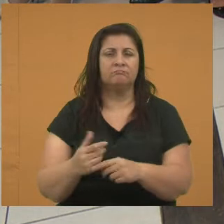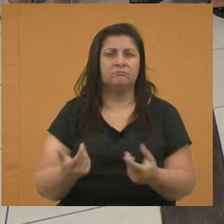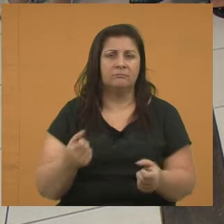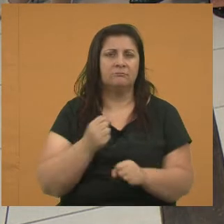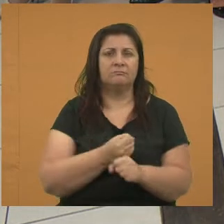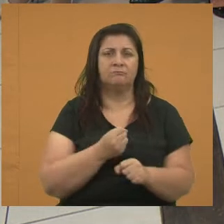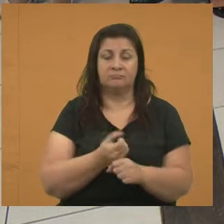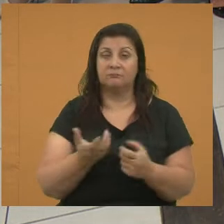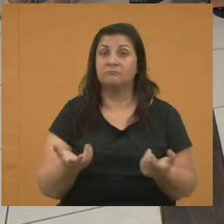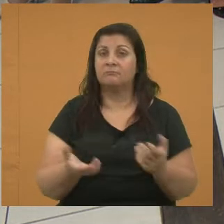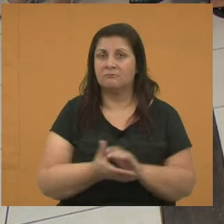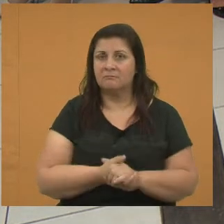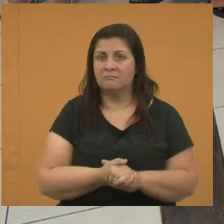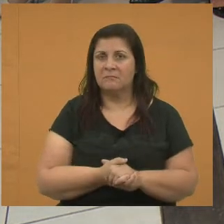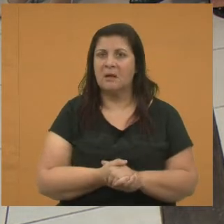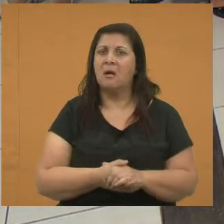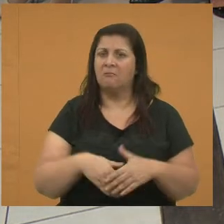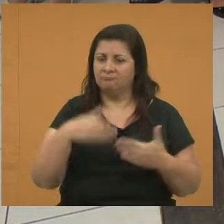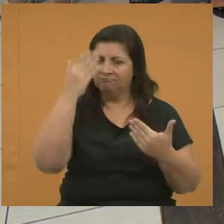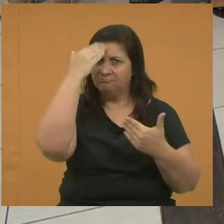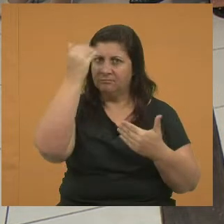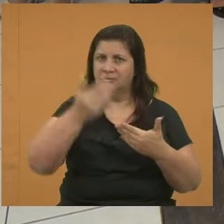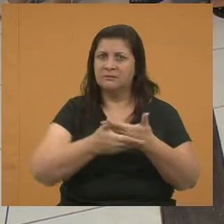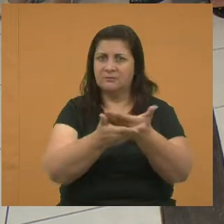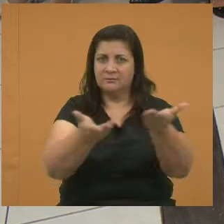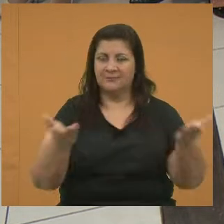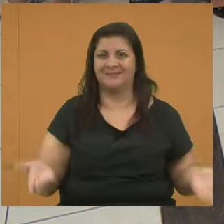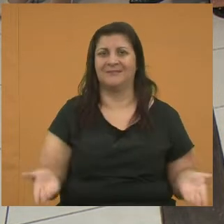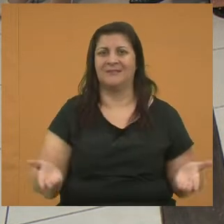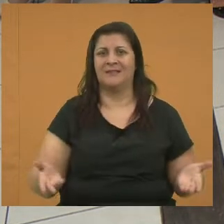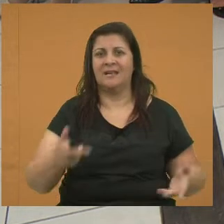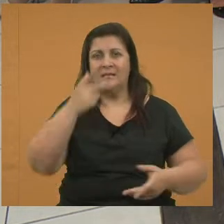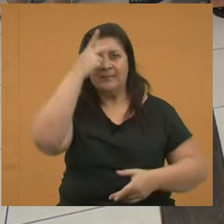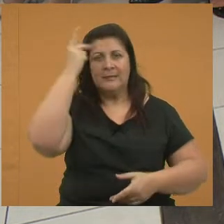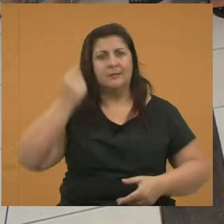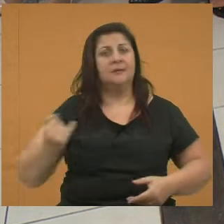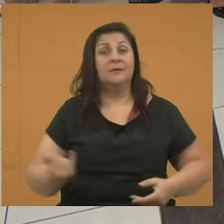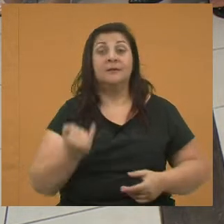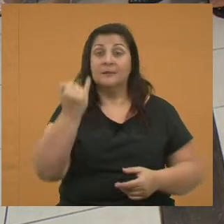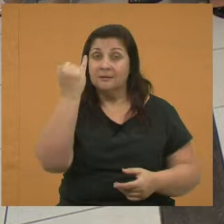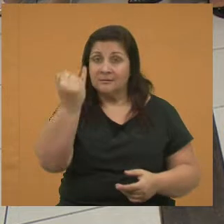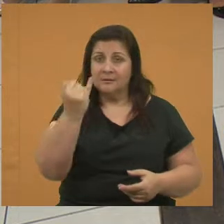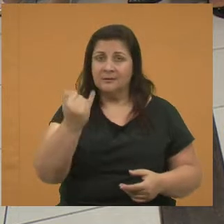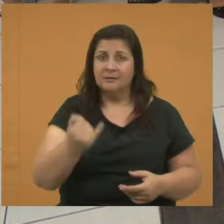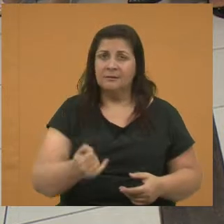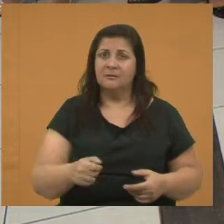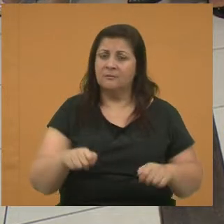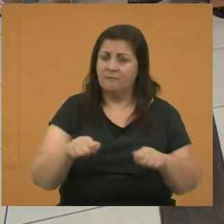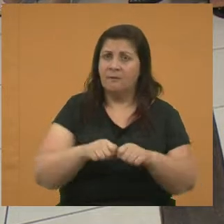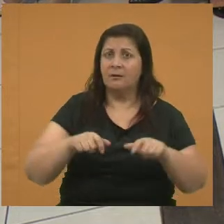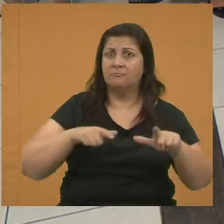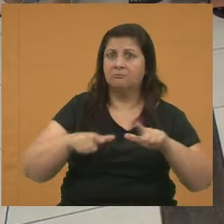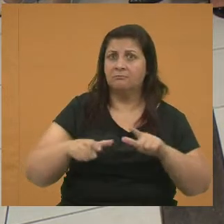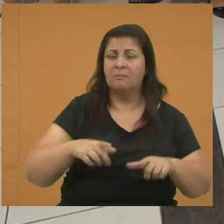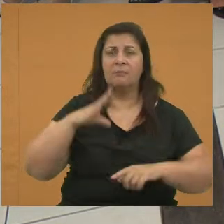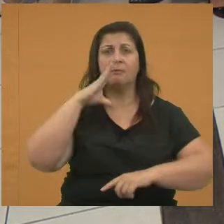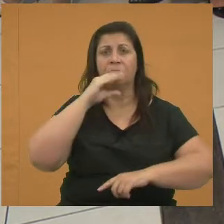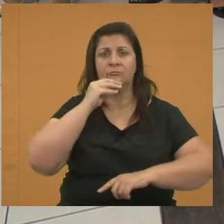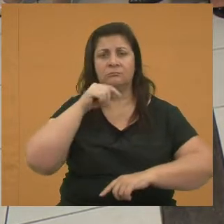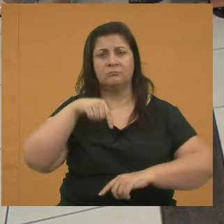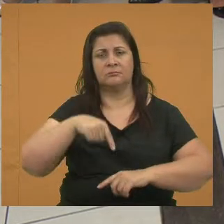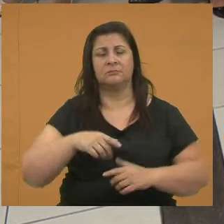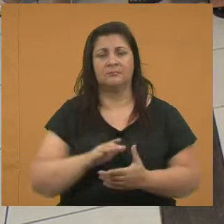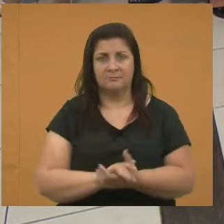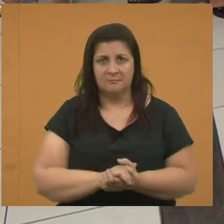tantos anos e sucesso nessa trajetória. Vocês que são pessoas tão importantes, que empregam muita gente, a gente sabe disso,